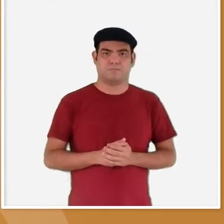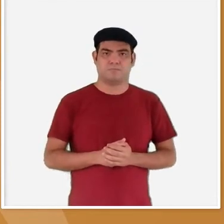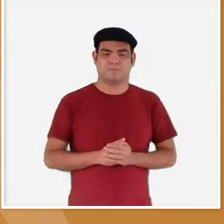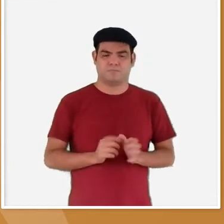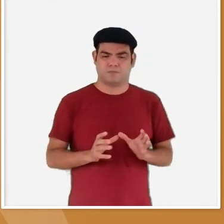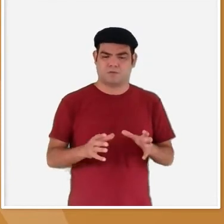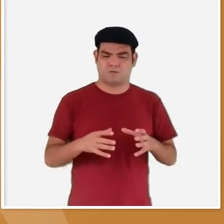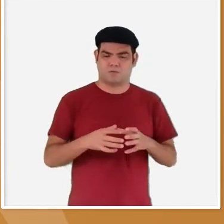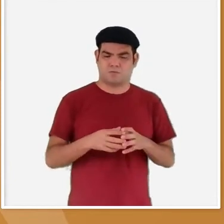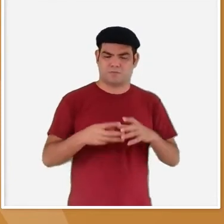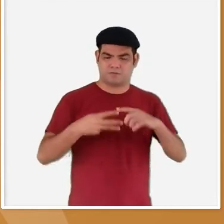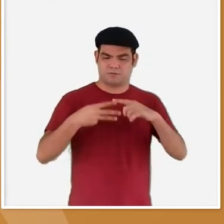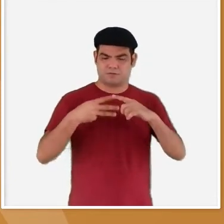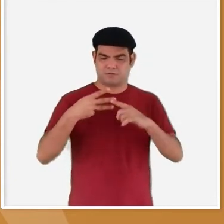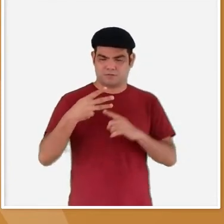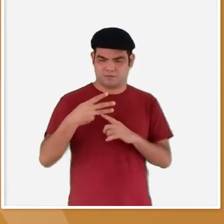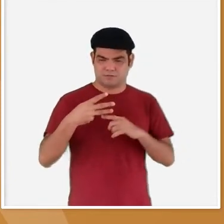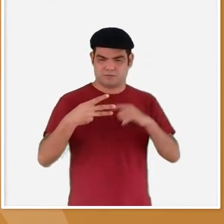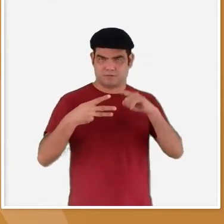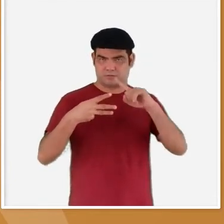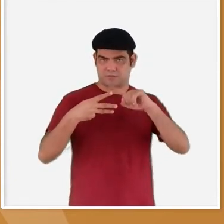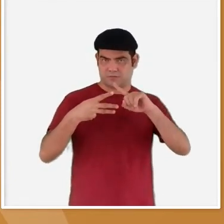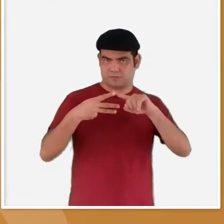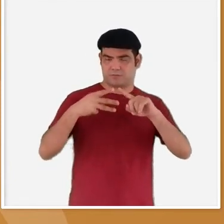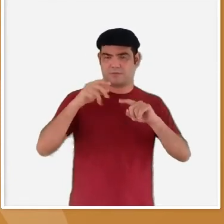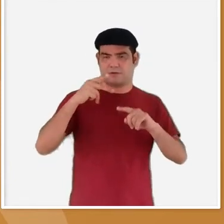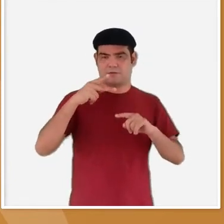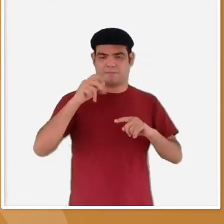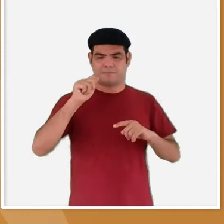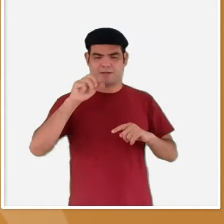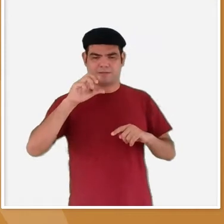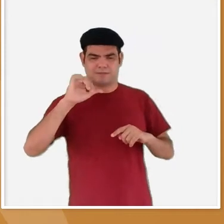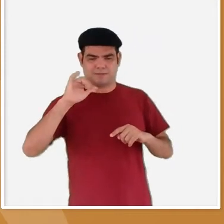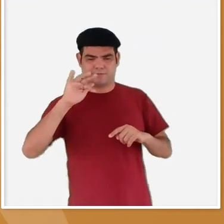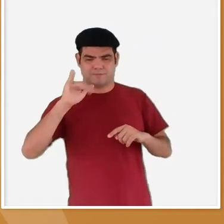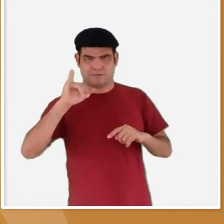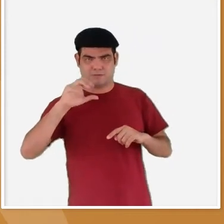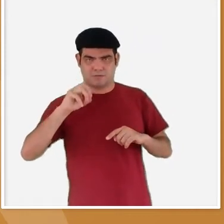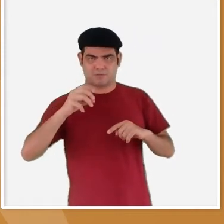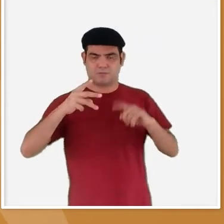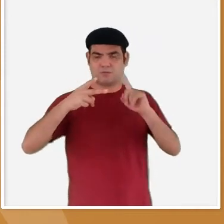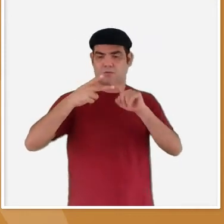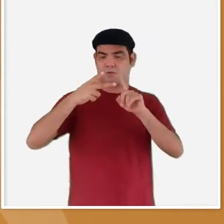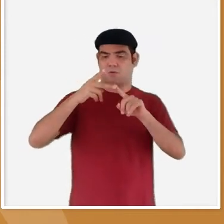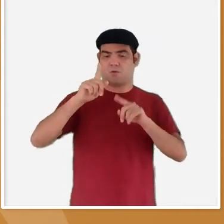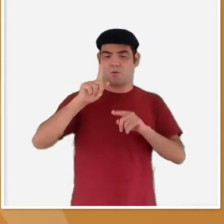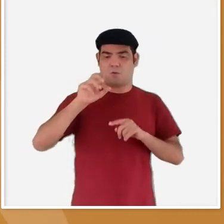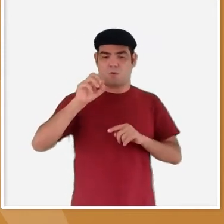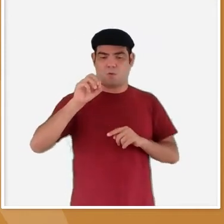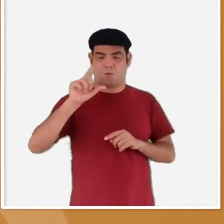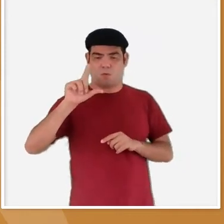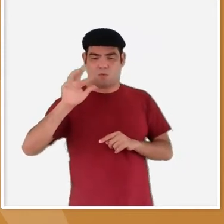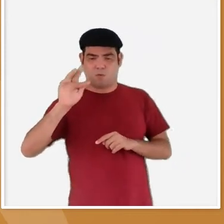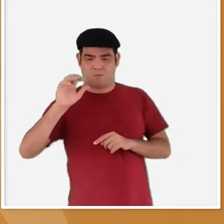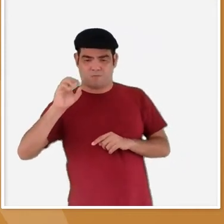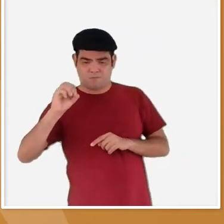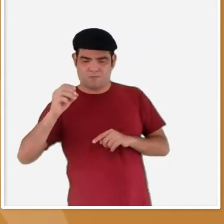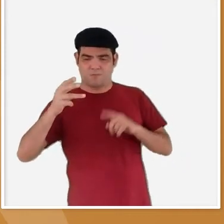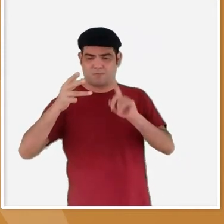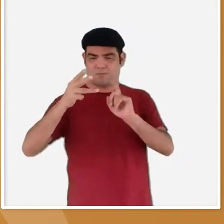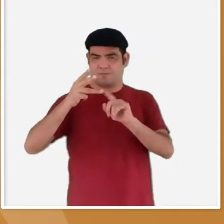aspectos: de vertente ao Pacífico, ao Golfo do México e de